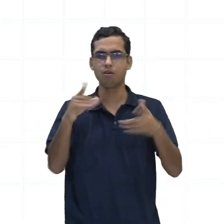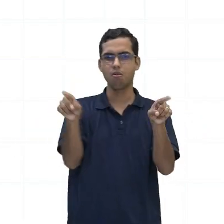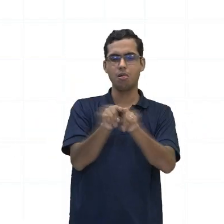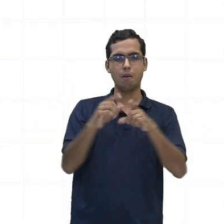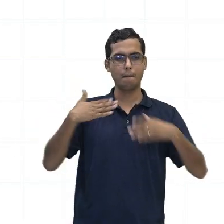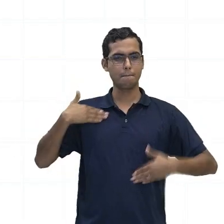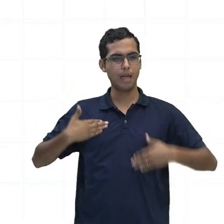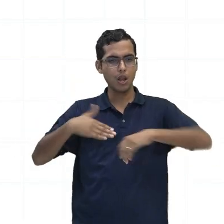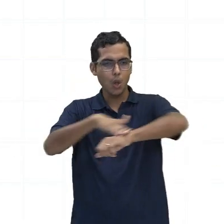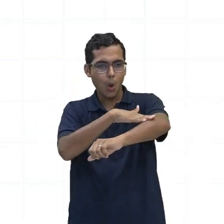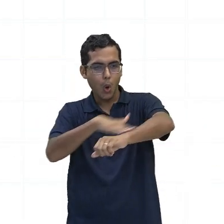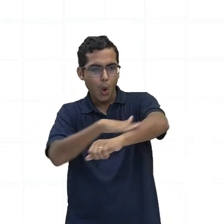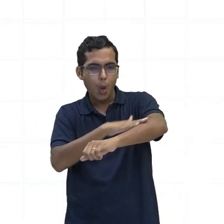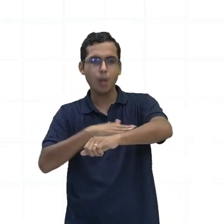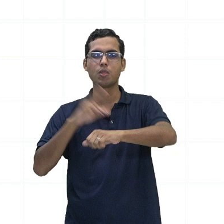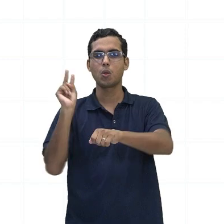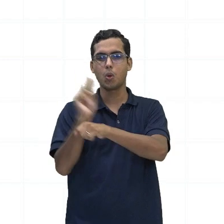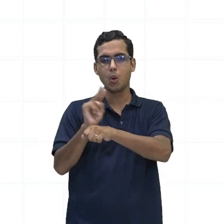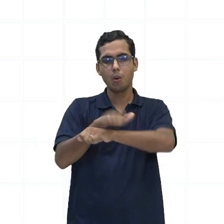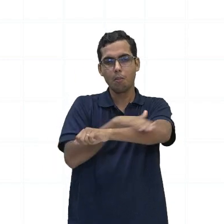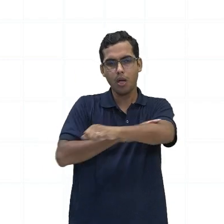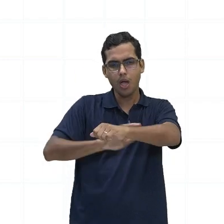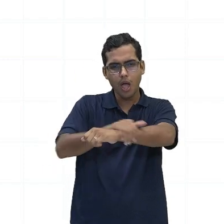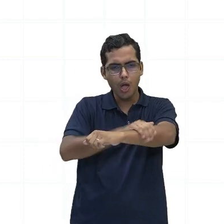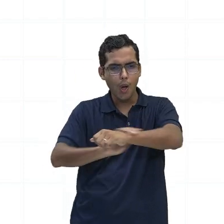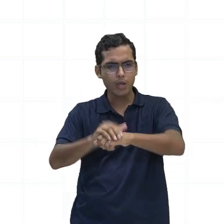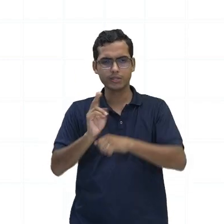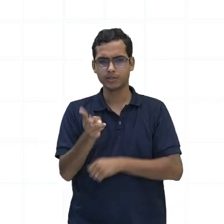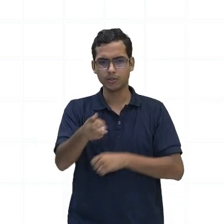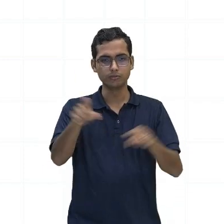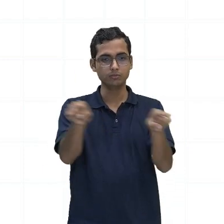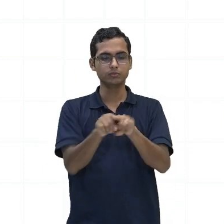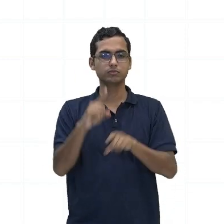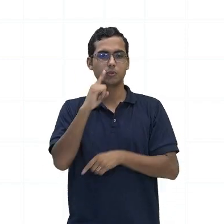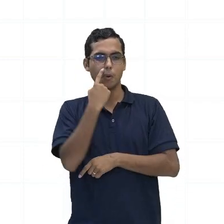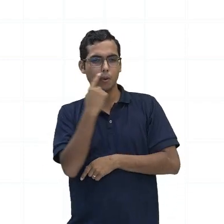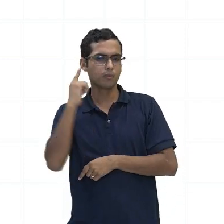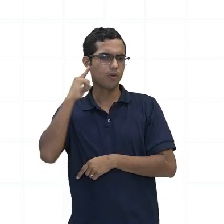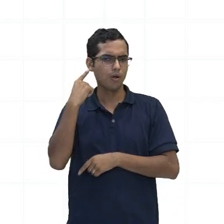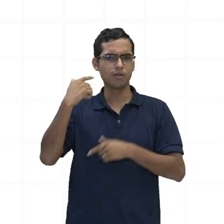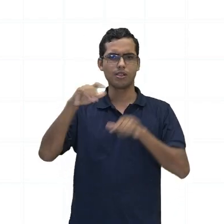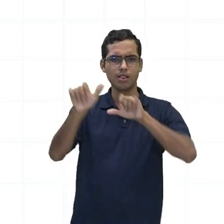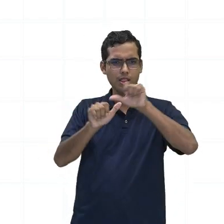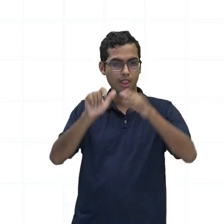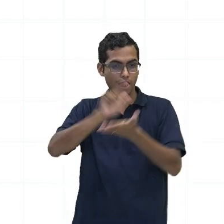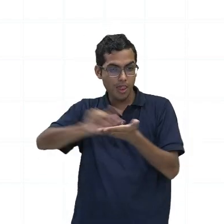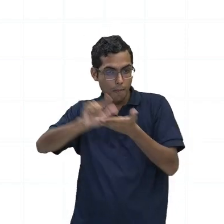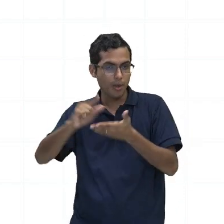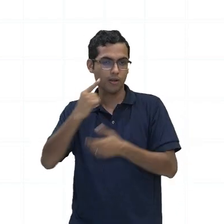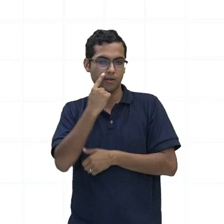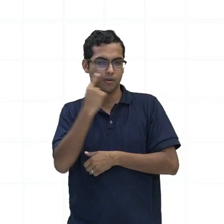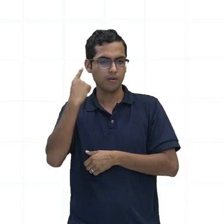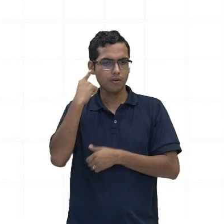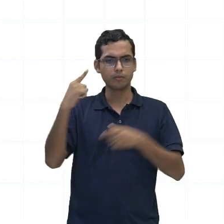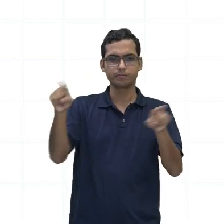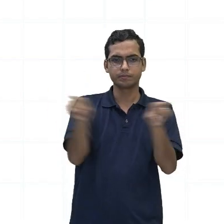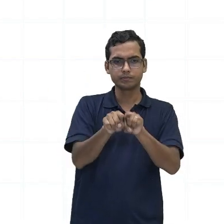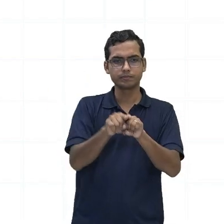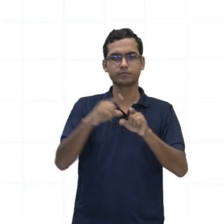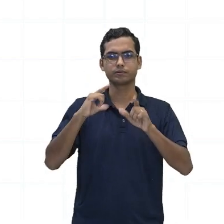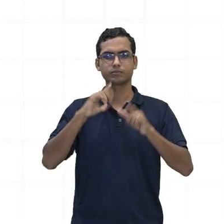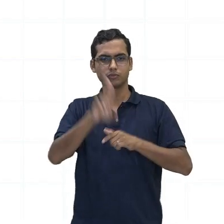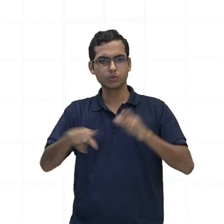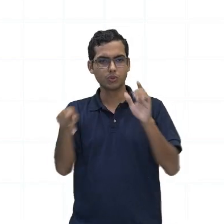pele, limpeza dos ouvidos e do nariz, lavagem das mãos, higiene correta das partes íntimas, uso de roupas